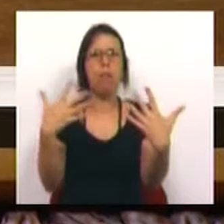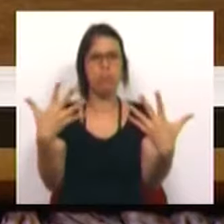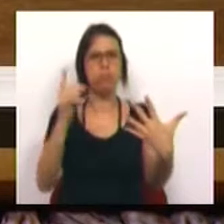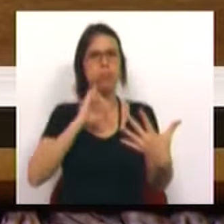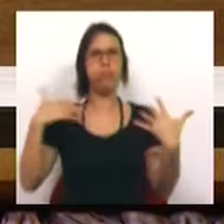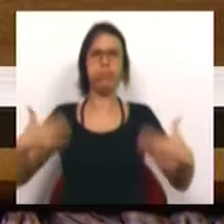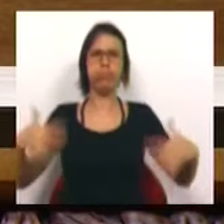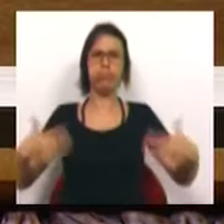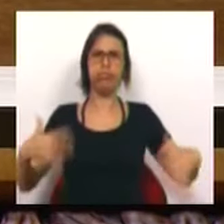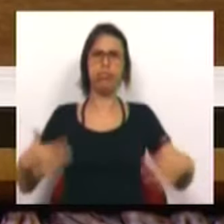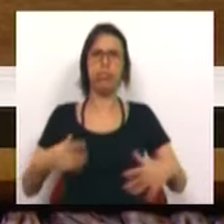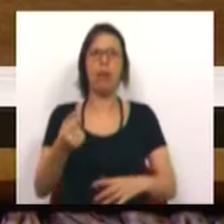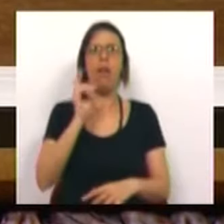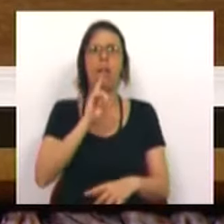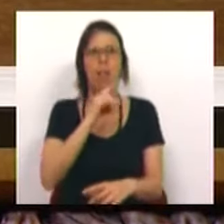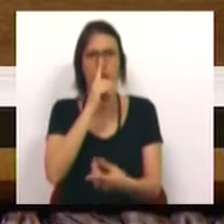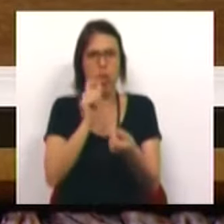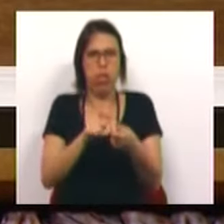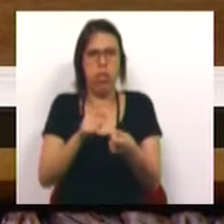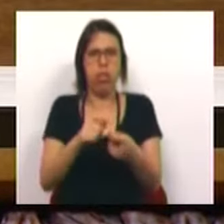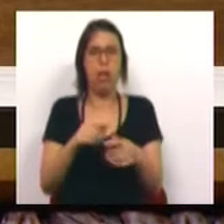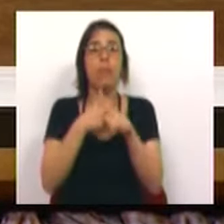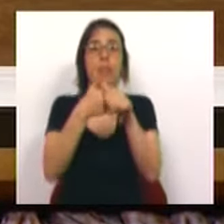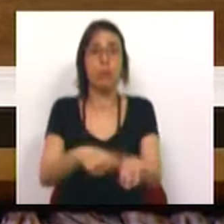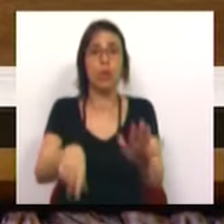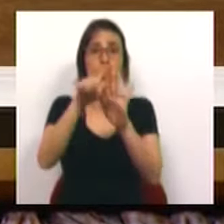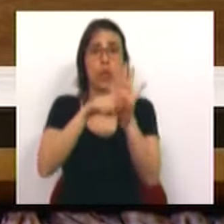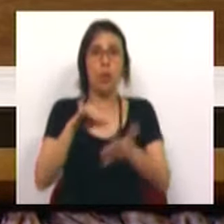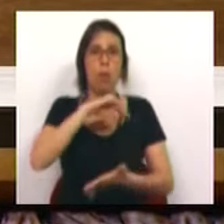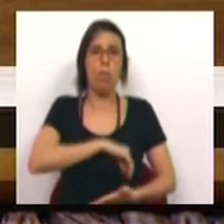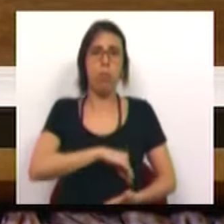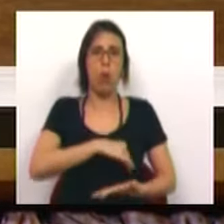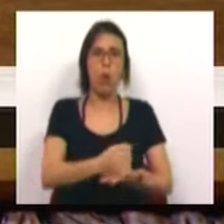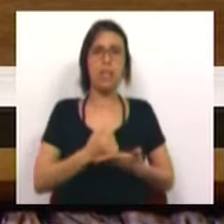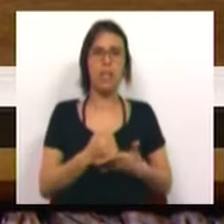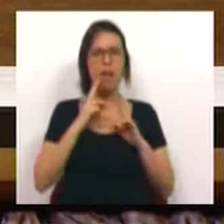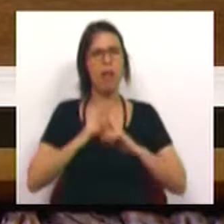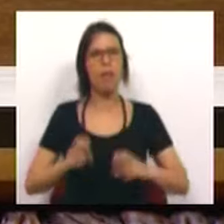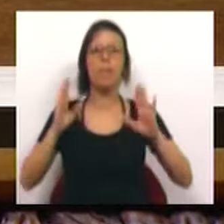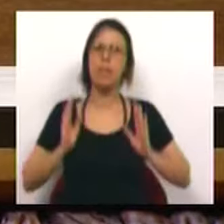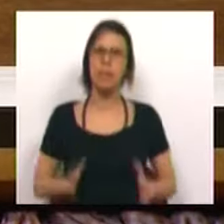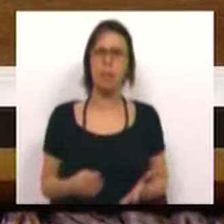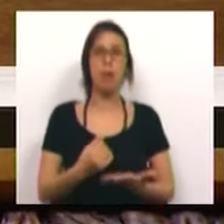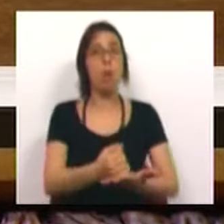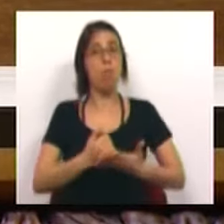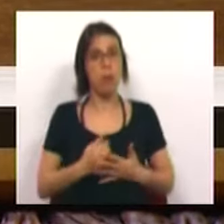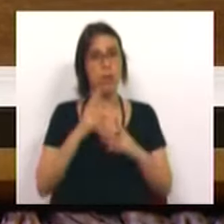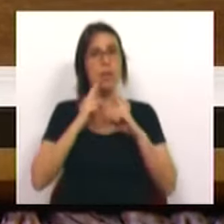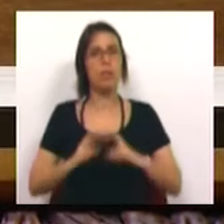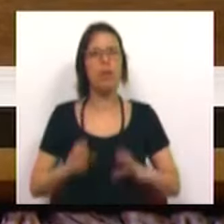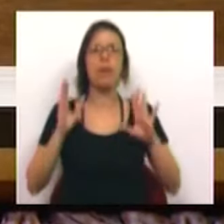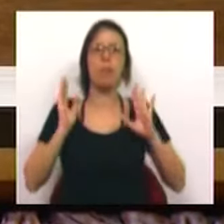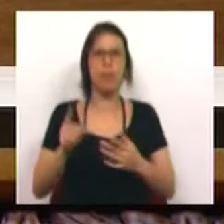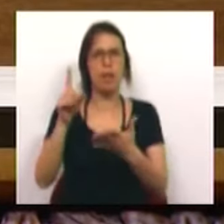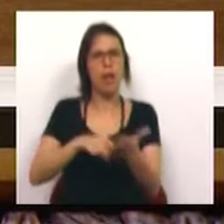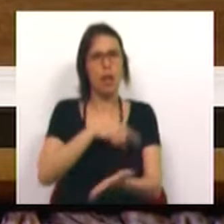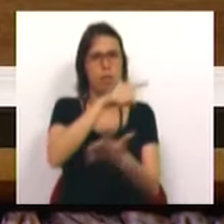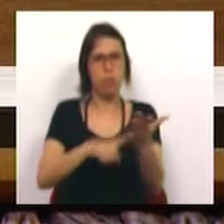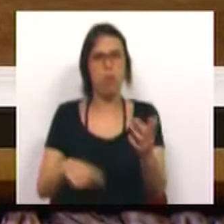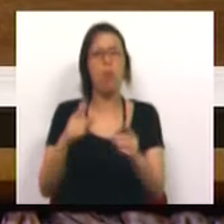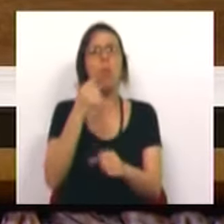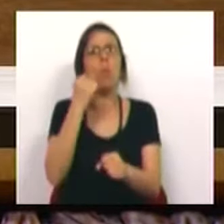altamente qualificada a preço de saldo ao abrigo do Estatuto de Bolseiro de Investigação. É preciso que o Estatuto de Bolseiro de Investigação seja revogado e